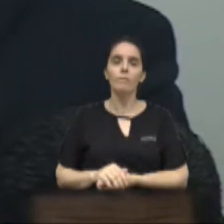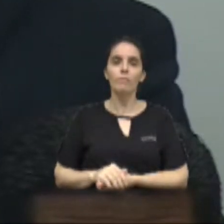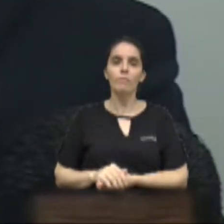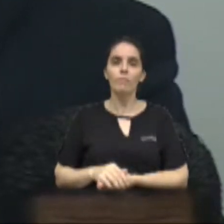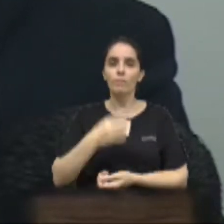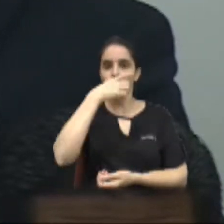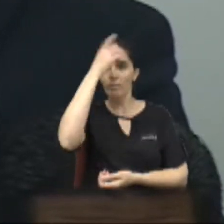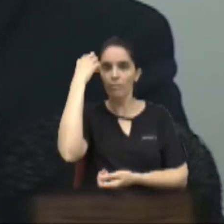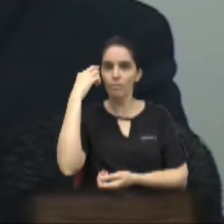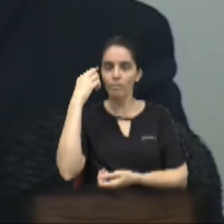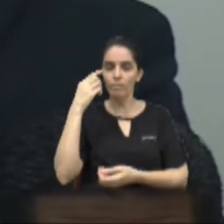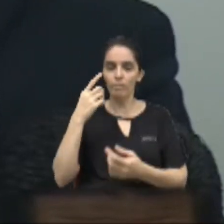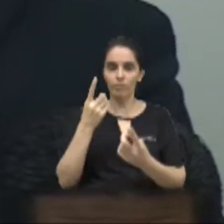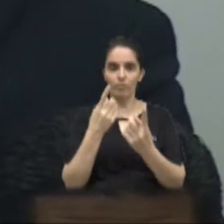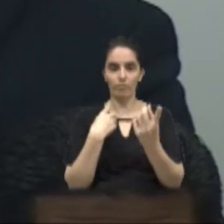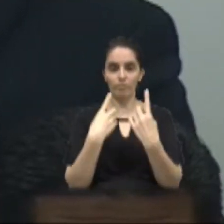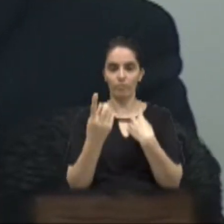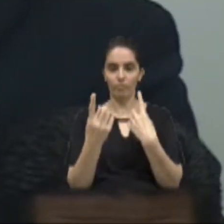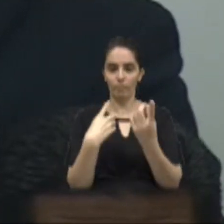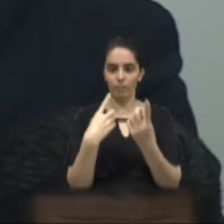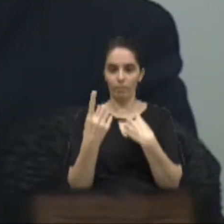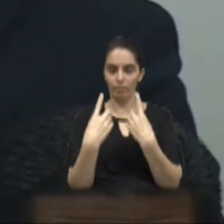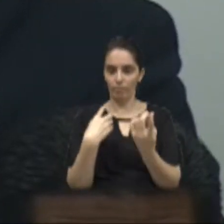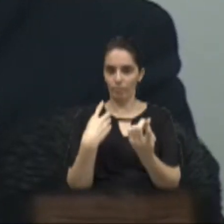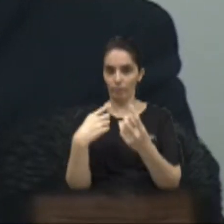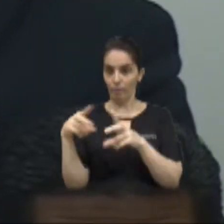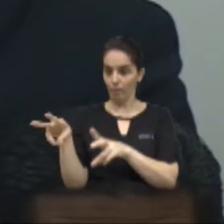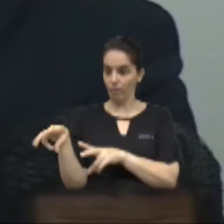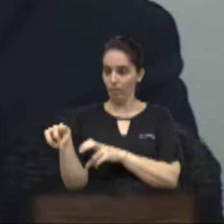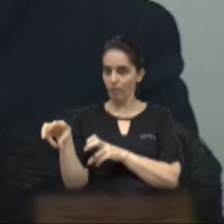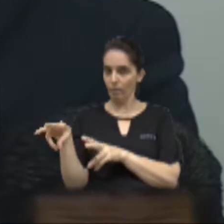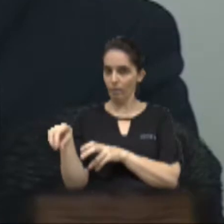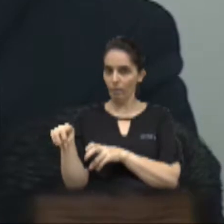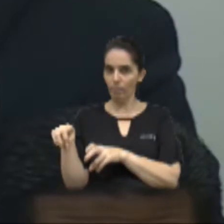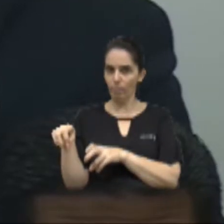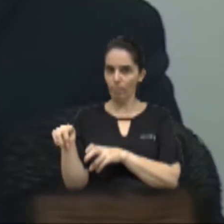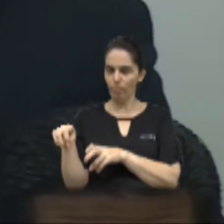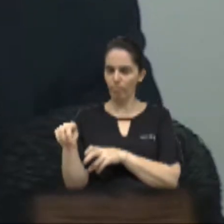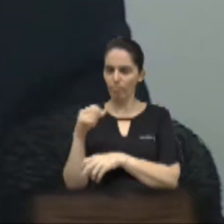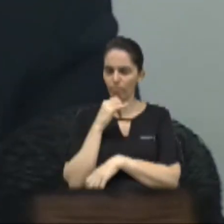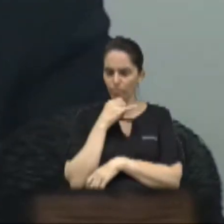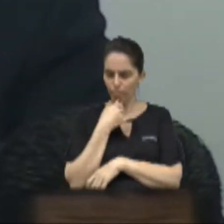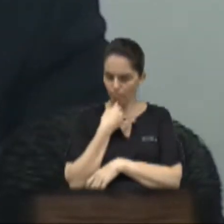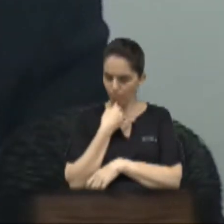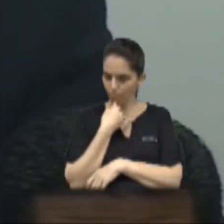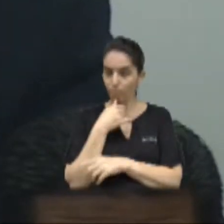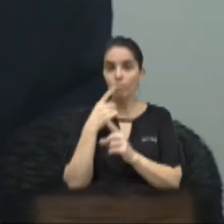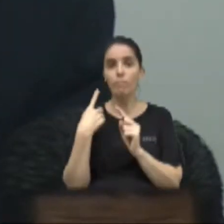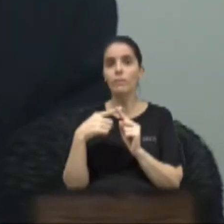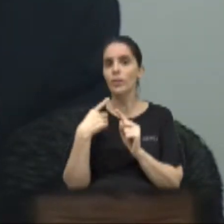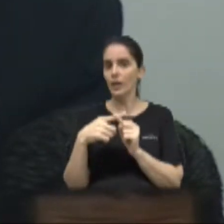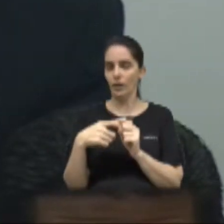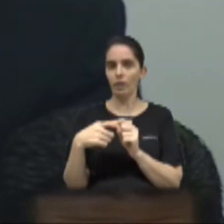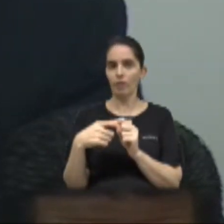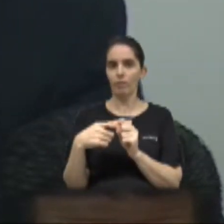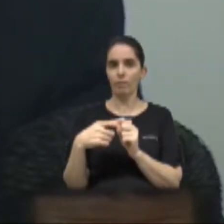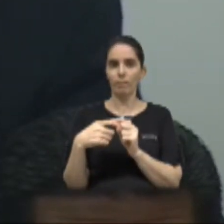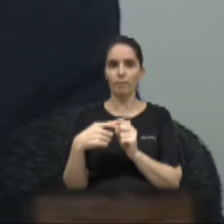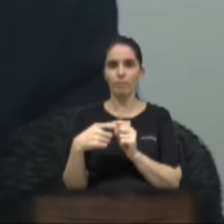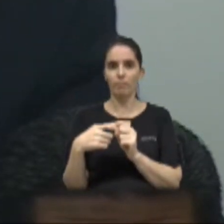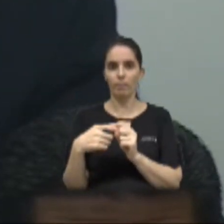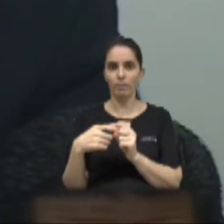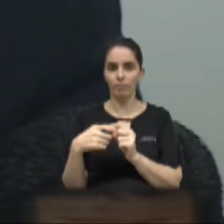pela rodovia rural e eu fiquei muito triste porque a quantidade